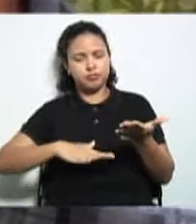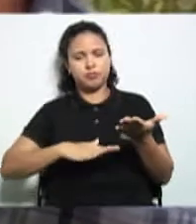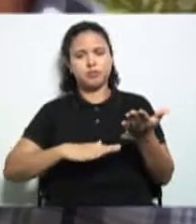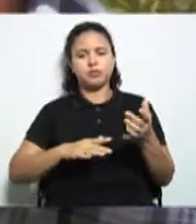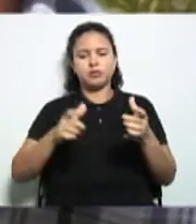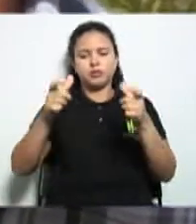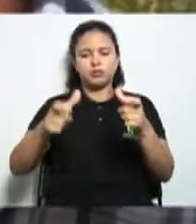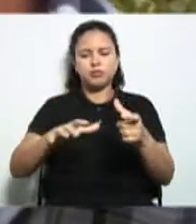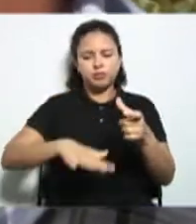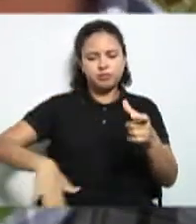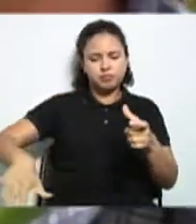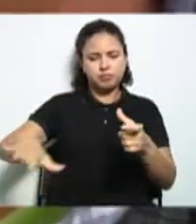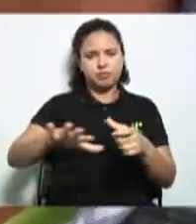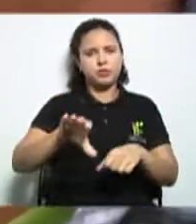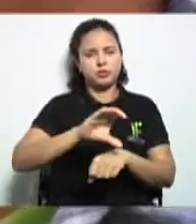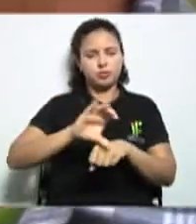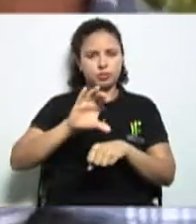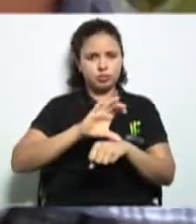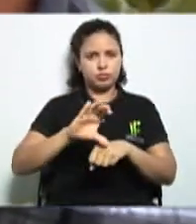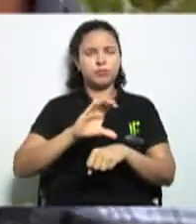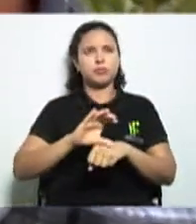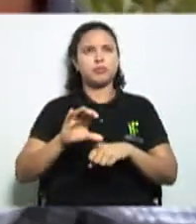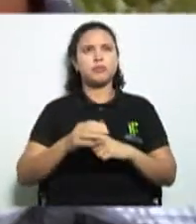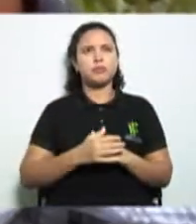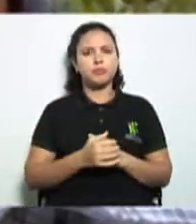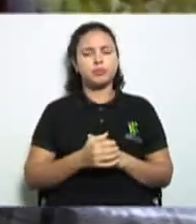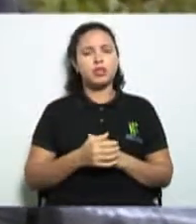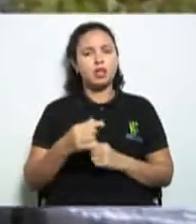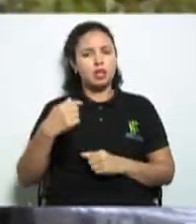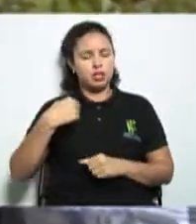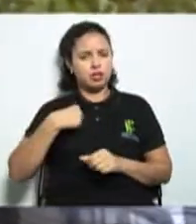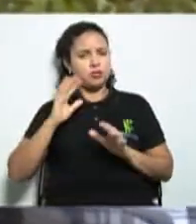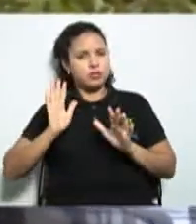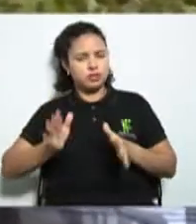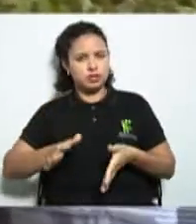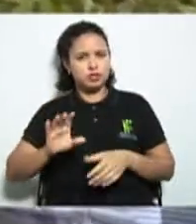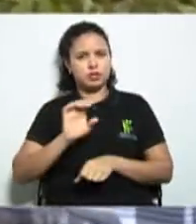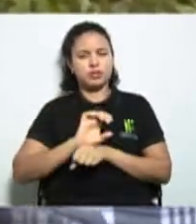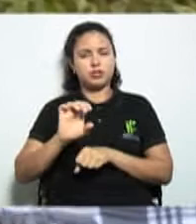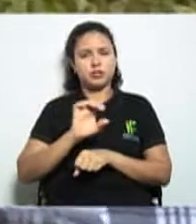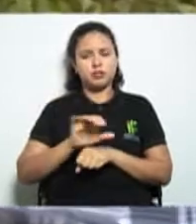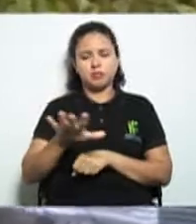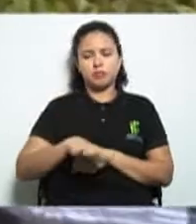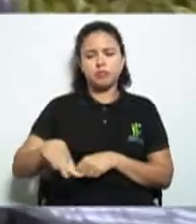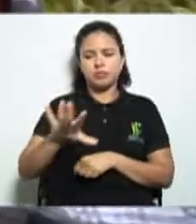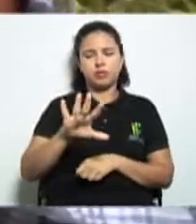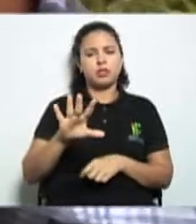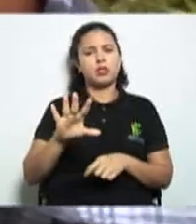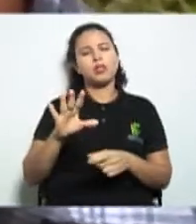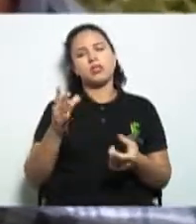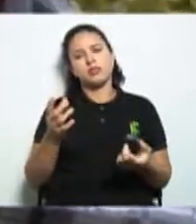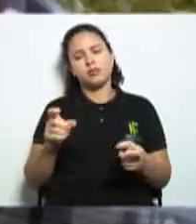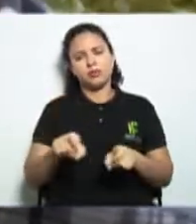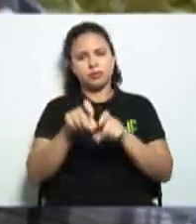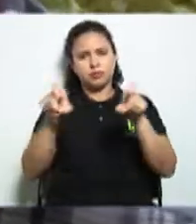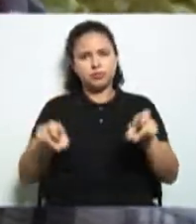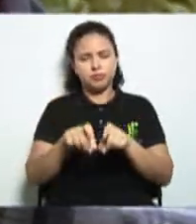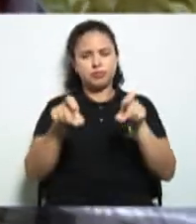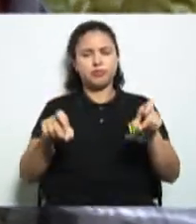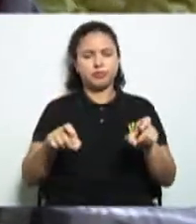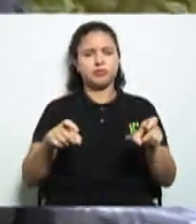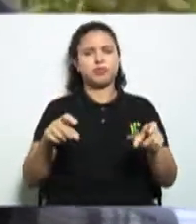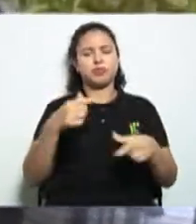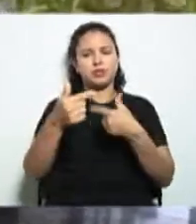área de atuação, né? No caso, eu sou estagiário da área de informática, eu trabalho no CPD,